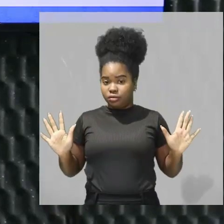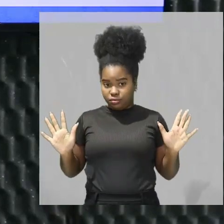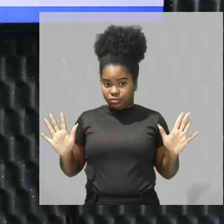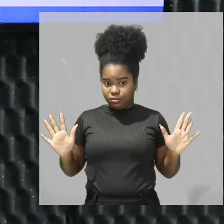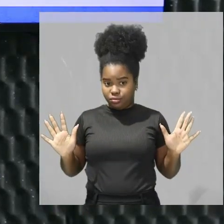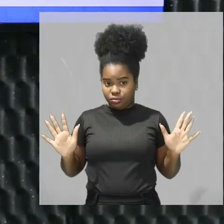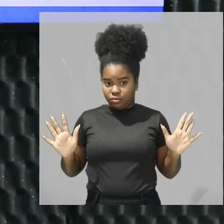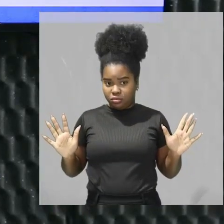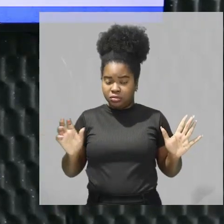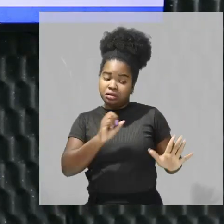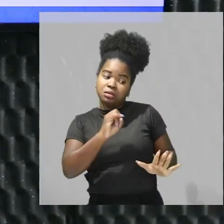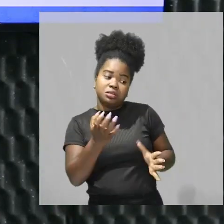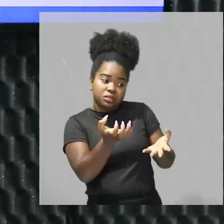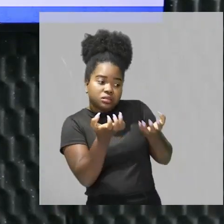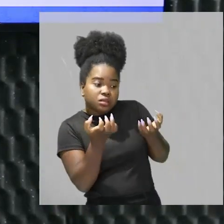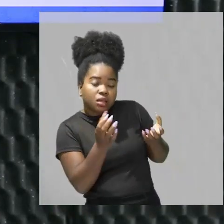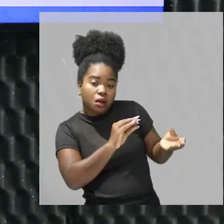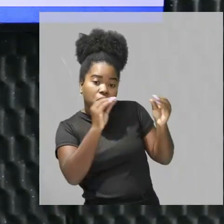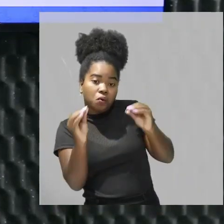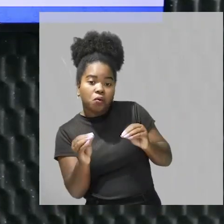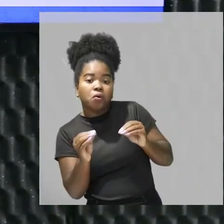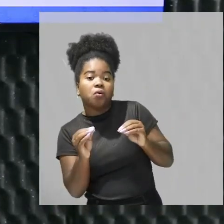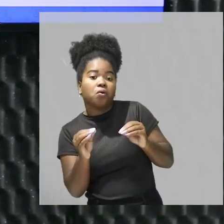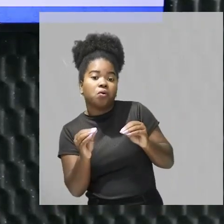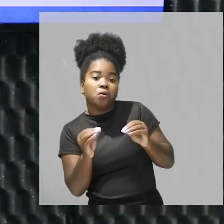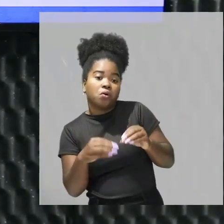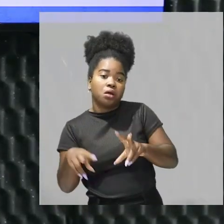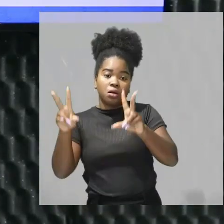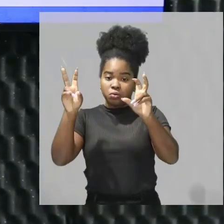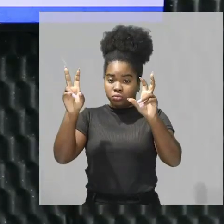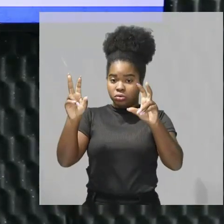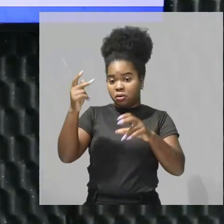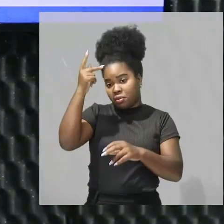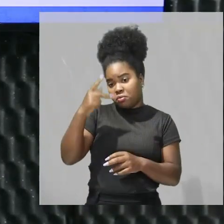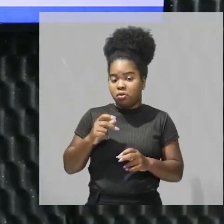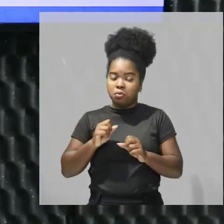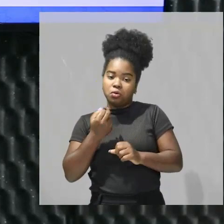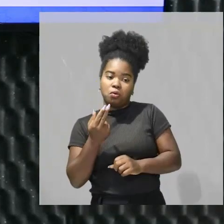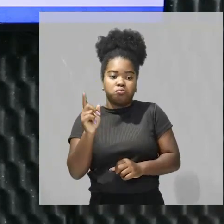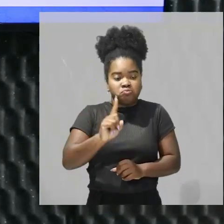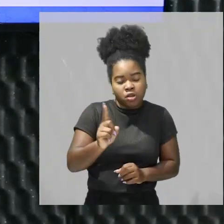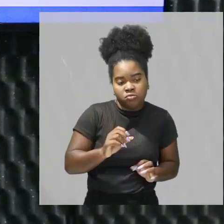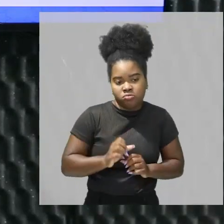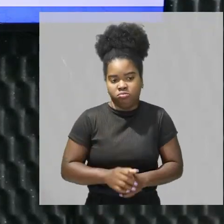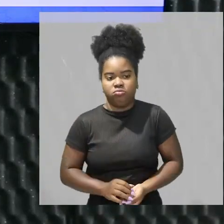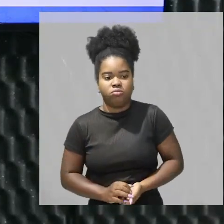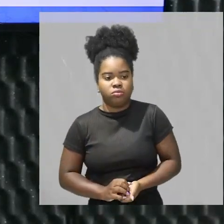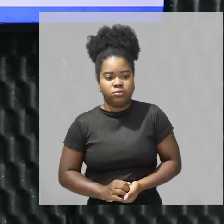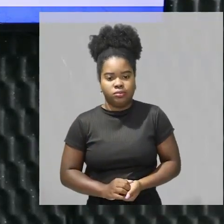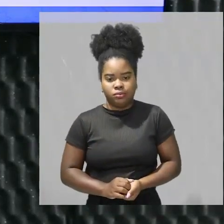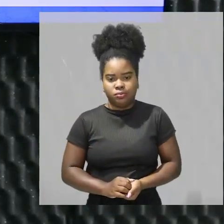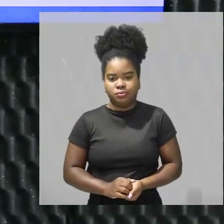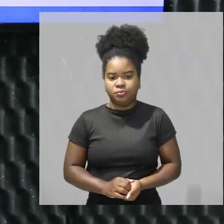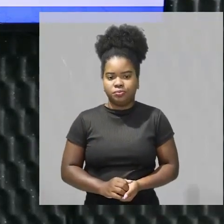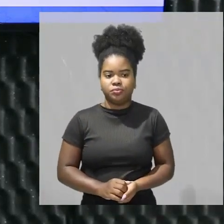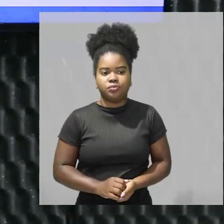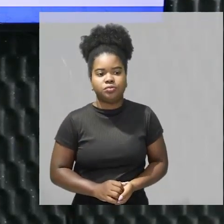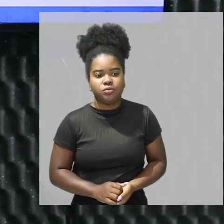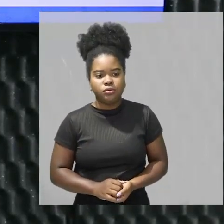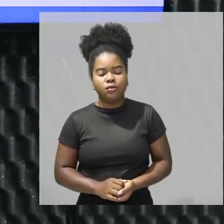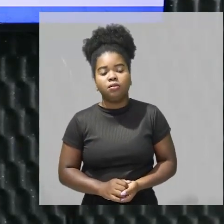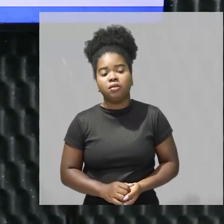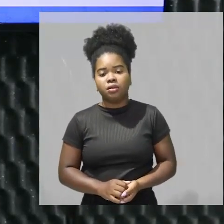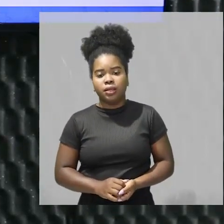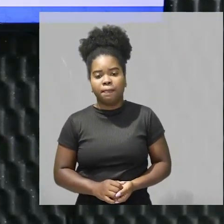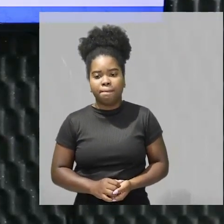você decidir se você quer colocar um título ou não, visto que ele não é obrigatório. Inclusive, incluindo-o em seu texto, você